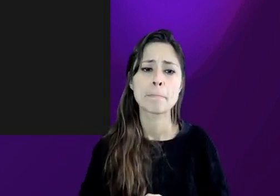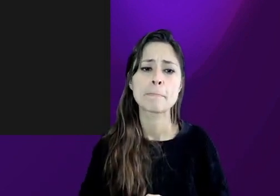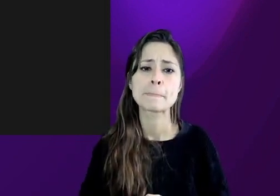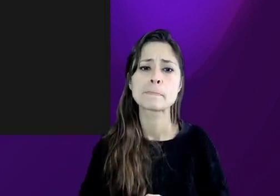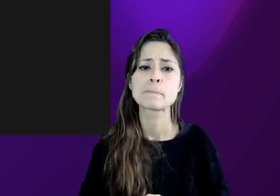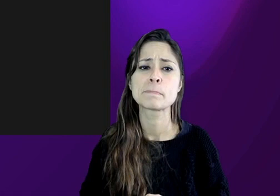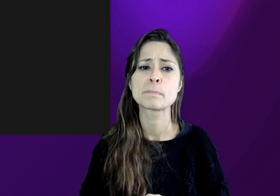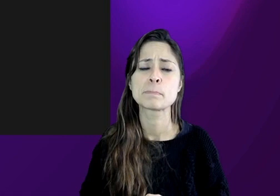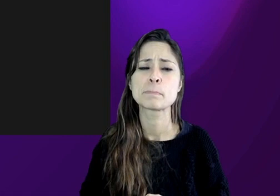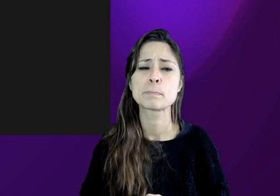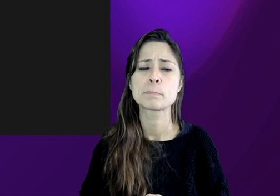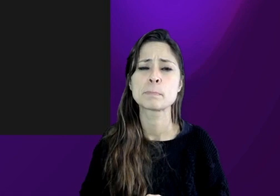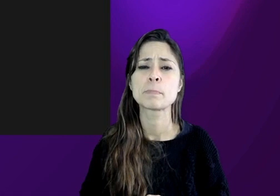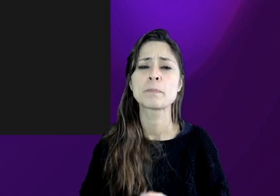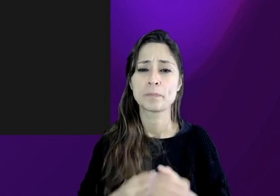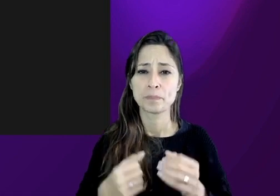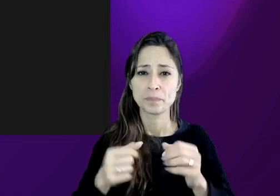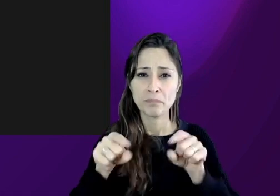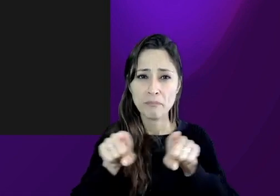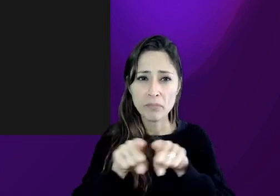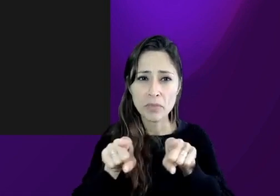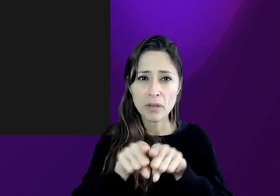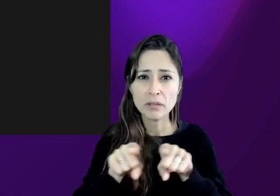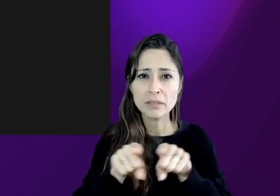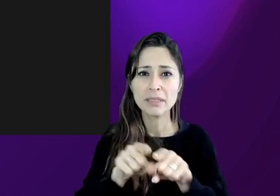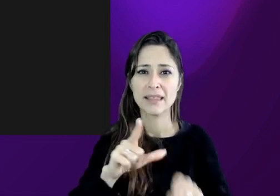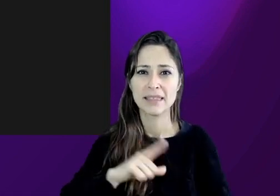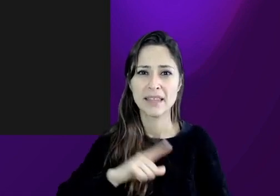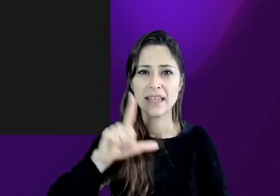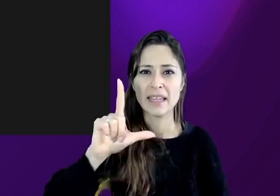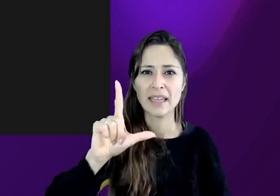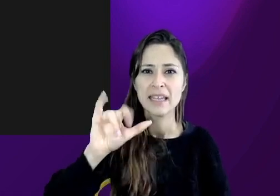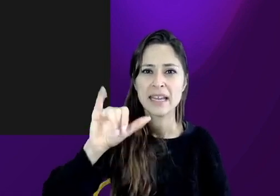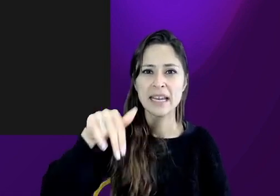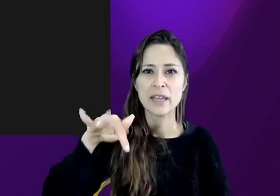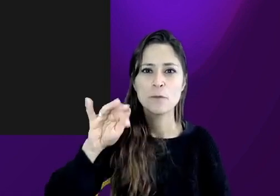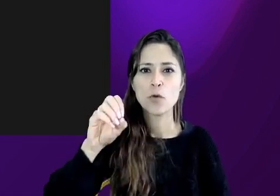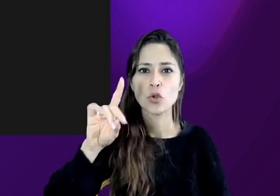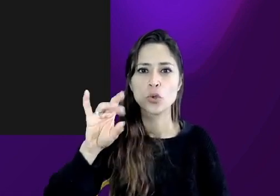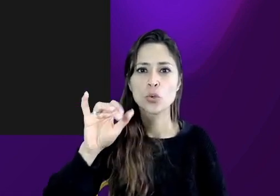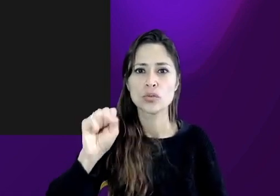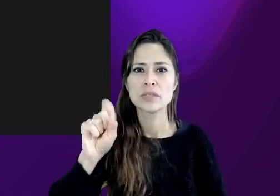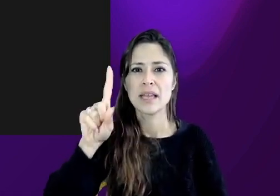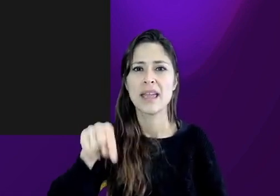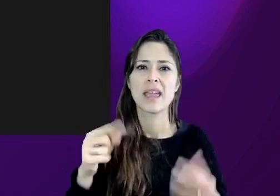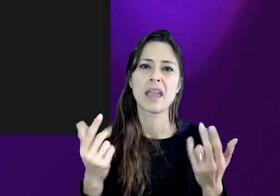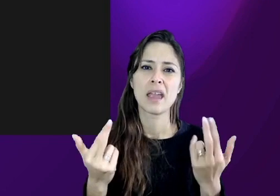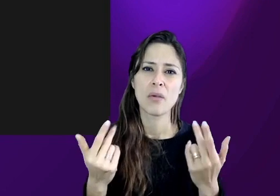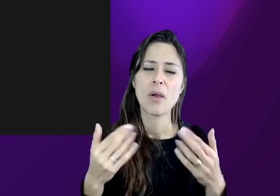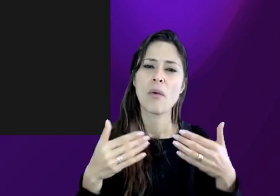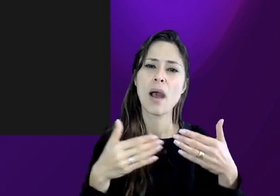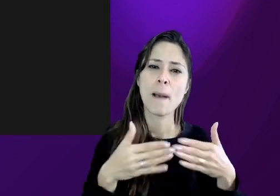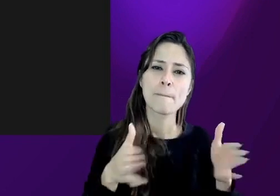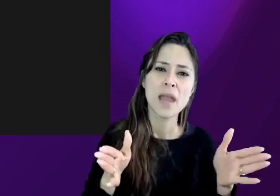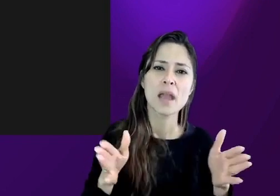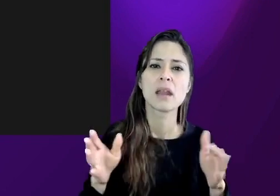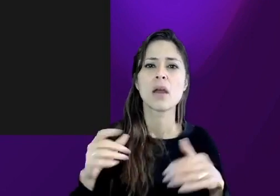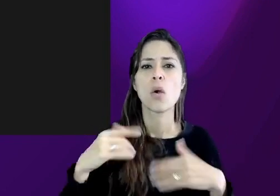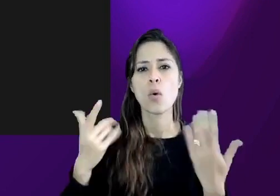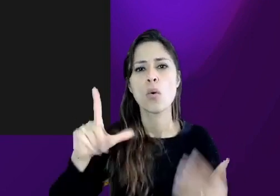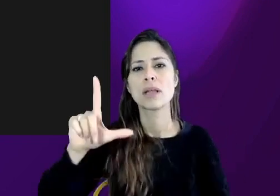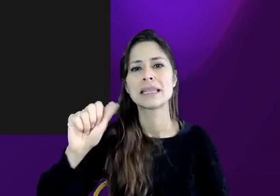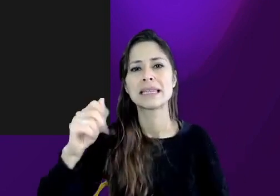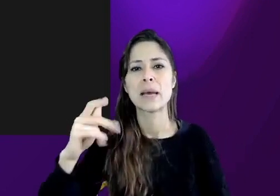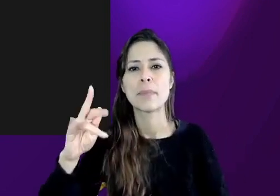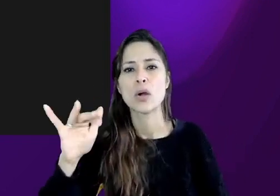aberta. E o nosso número de linfonodos, a média é similar tanto para aberta, quanto laparoscópica, quanto